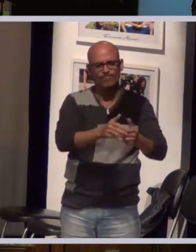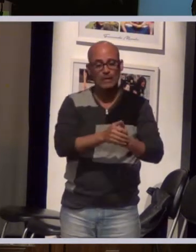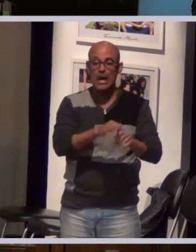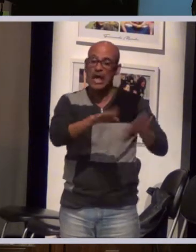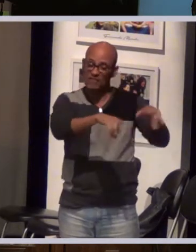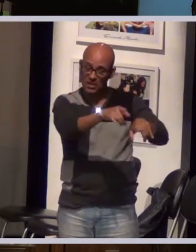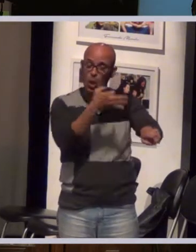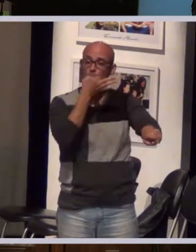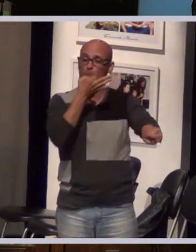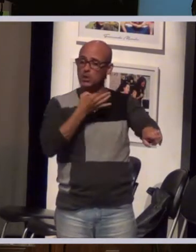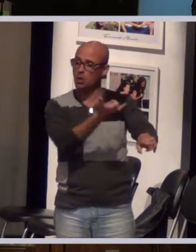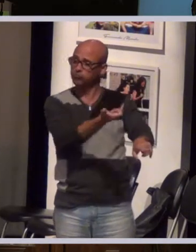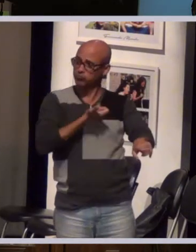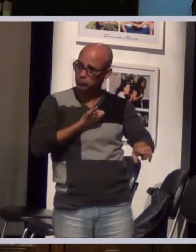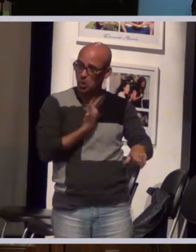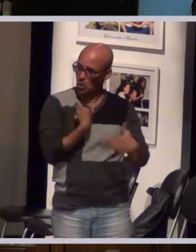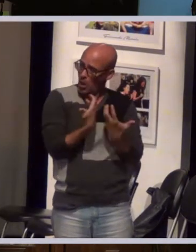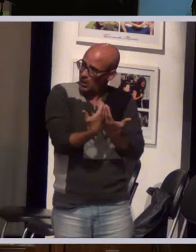sugestão.